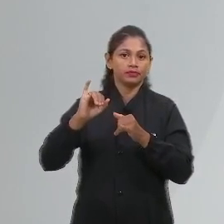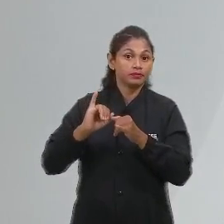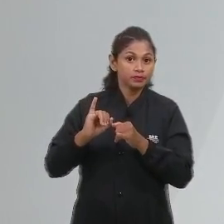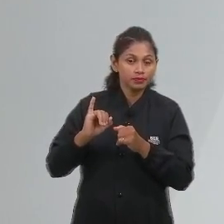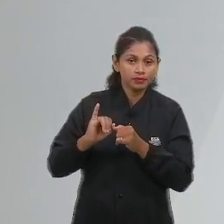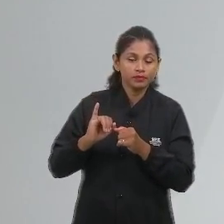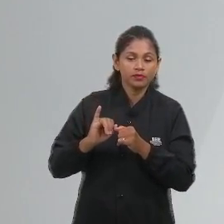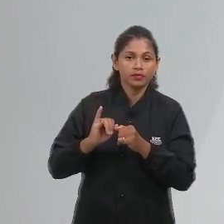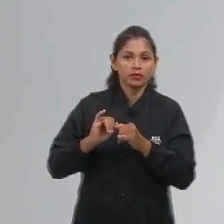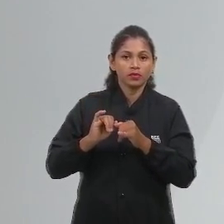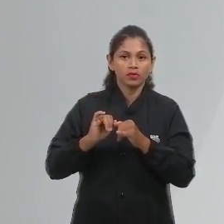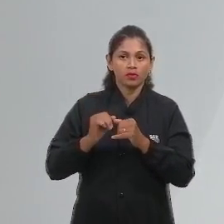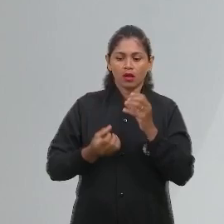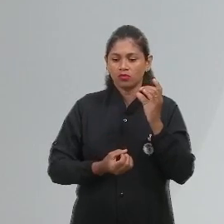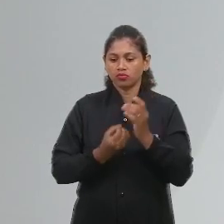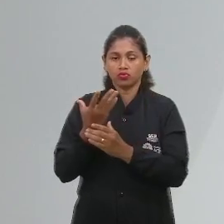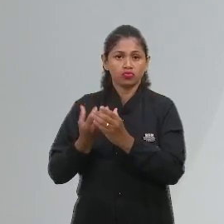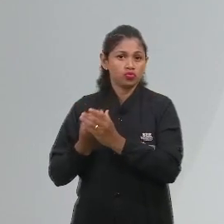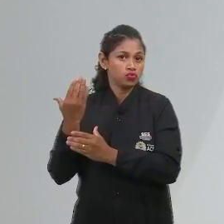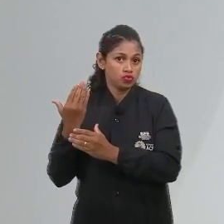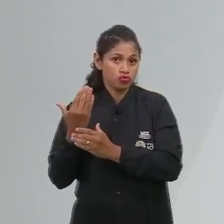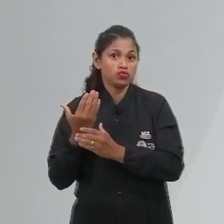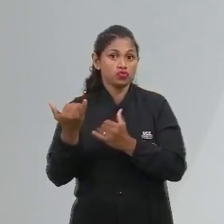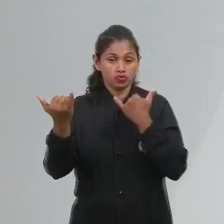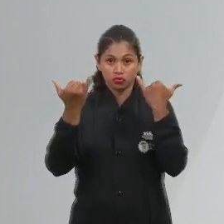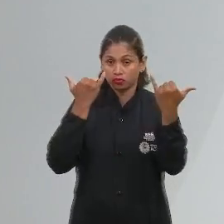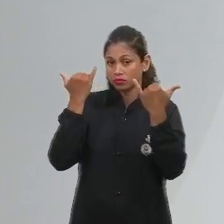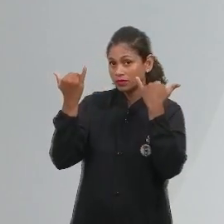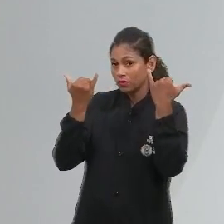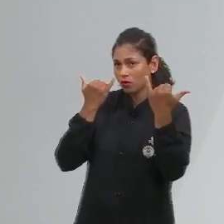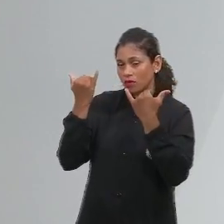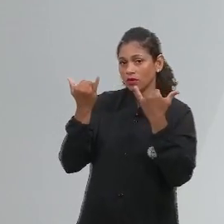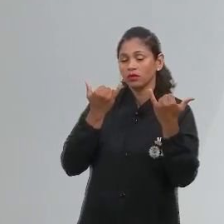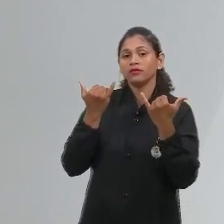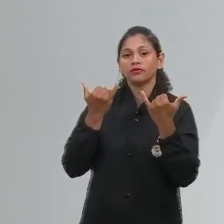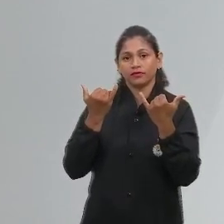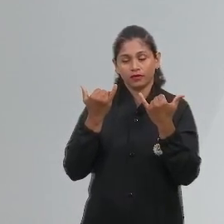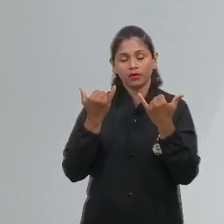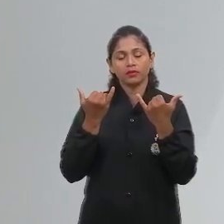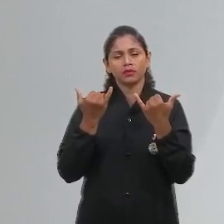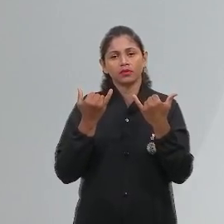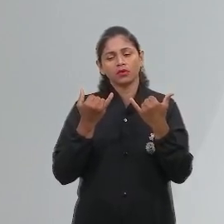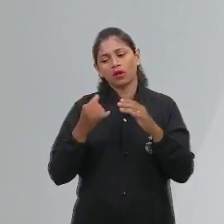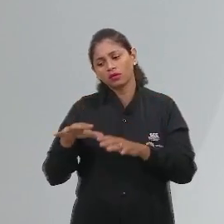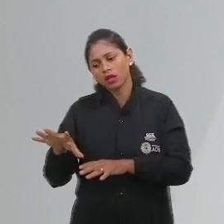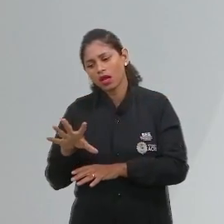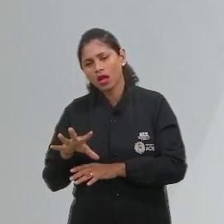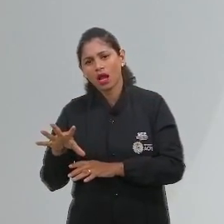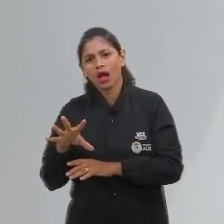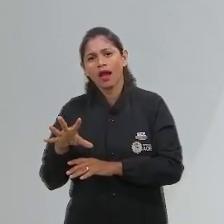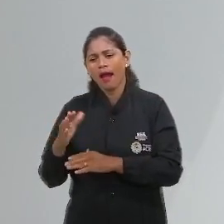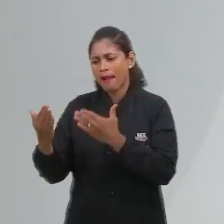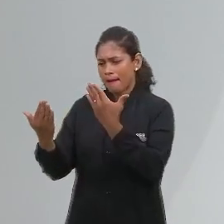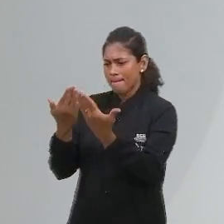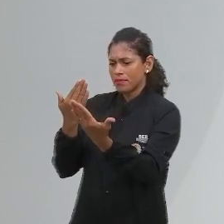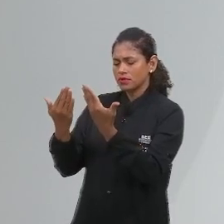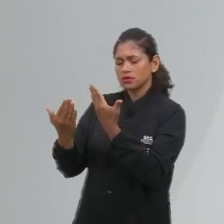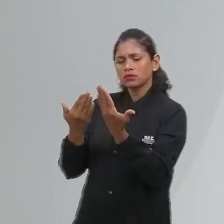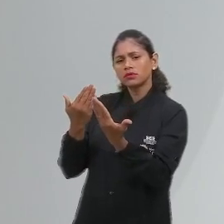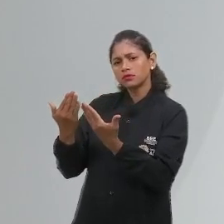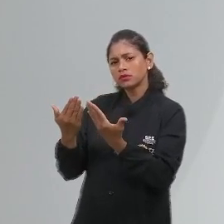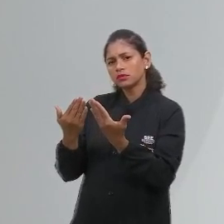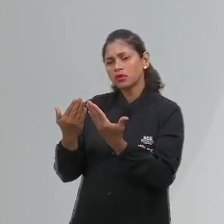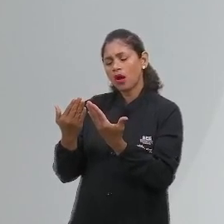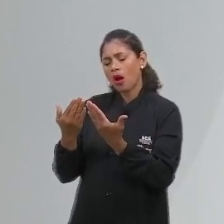assim, para o levantamento de informações, por exemplo, um diagnóstico. Se é na área da psicologia, de repente,